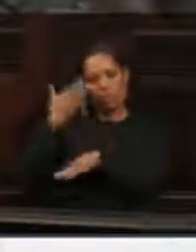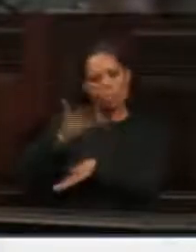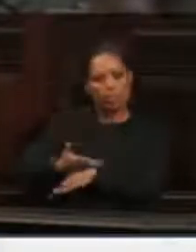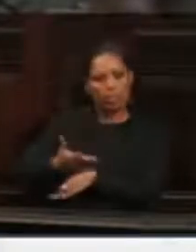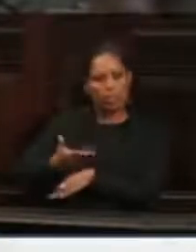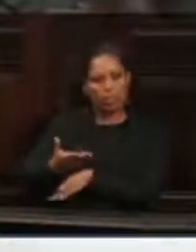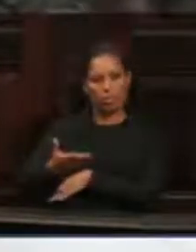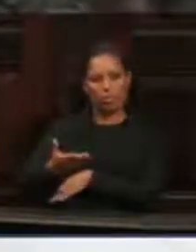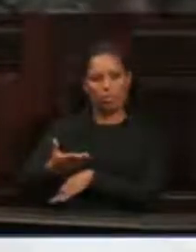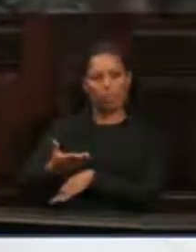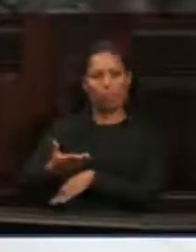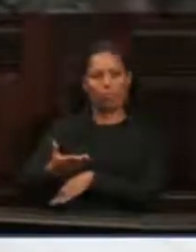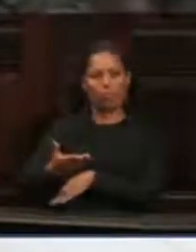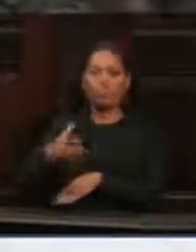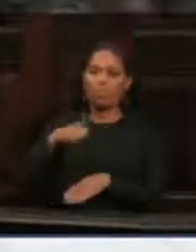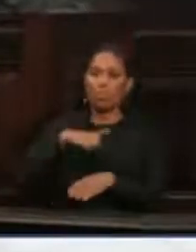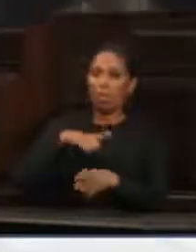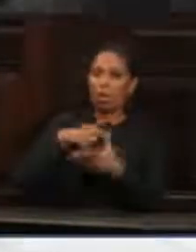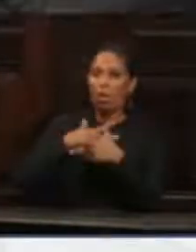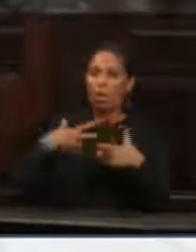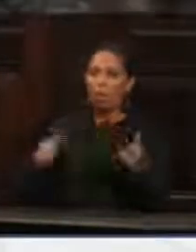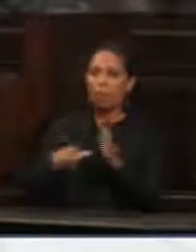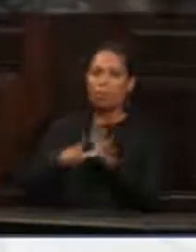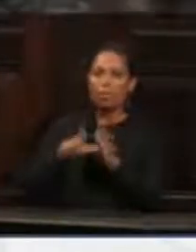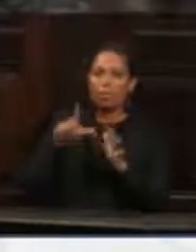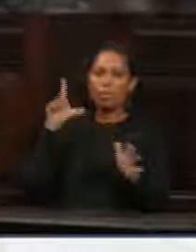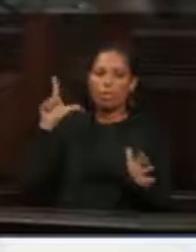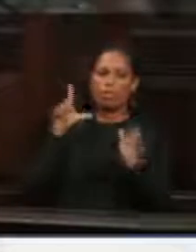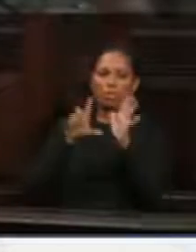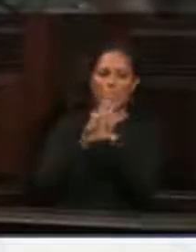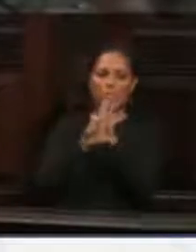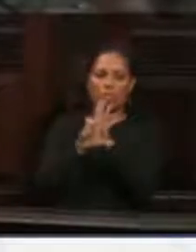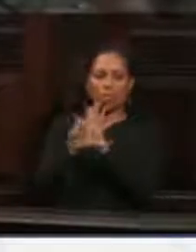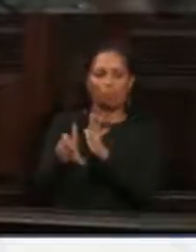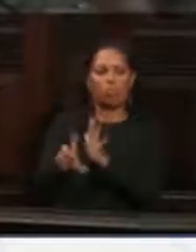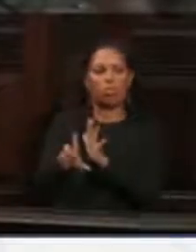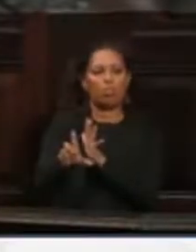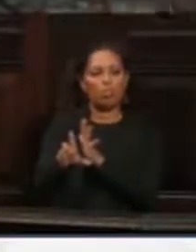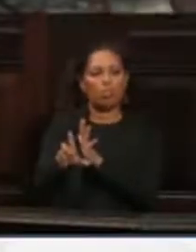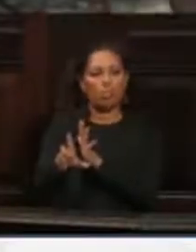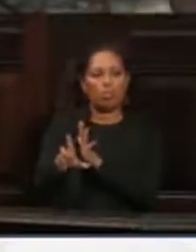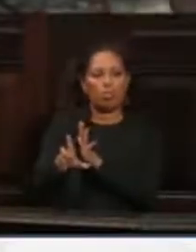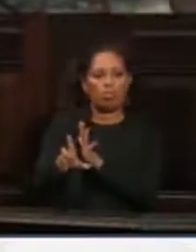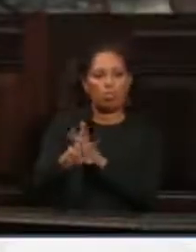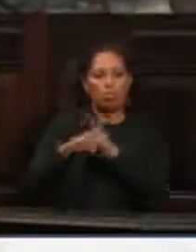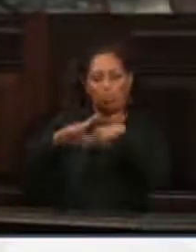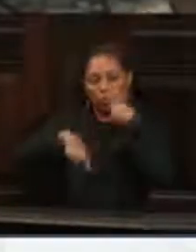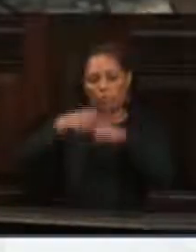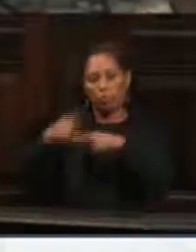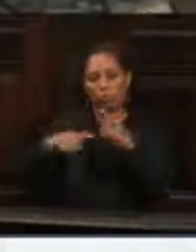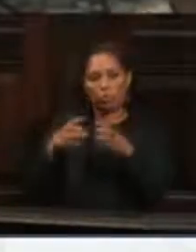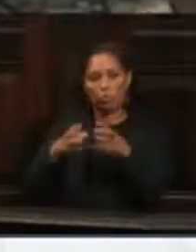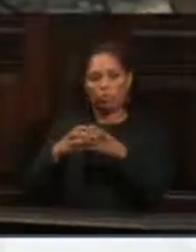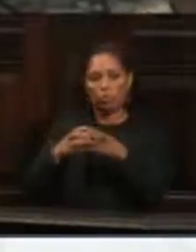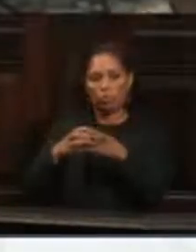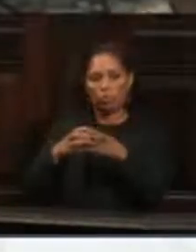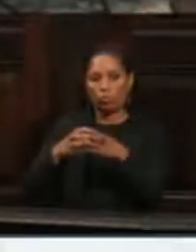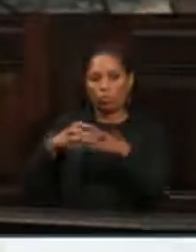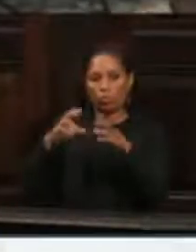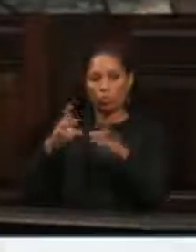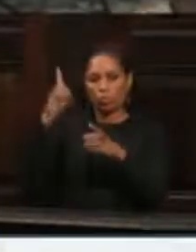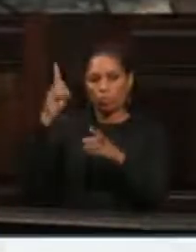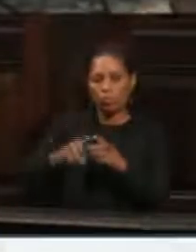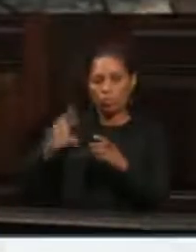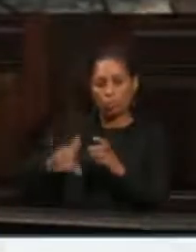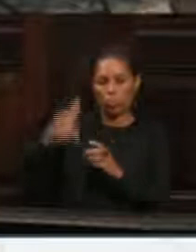não sabe que existem instâncias dentro do Poder Legislativo na qual iremos deliberar. Então, depois que a mesa diretora deliberar se é